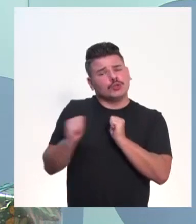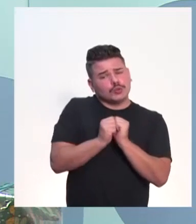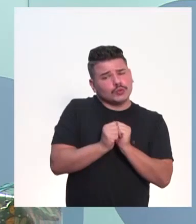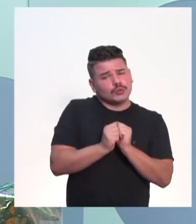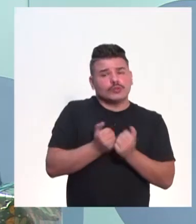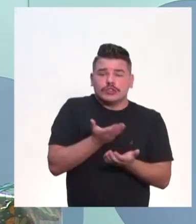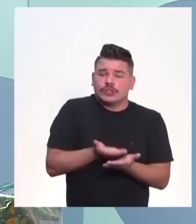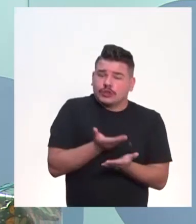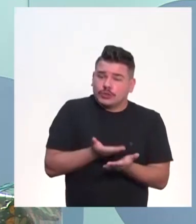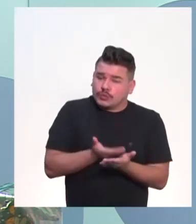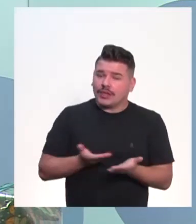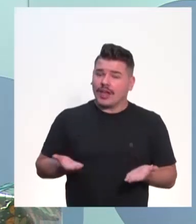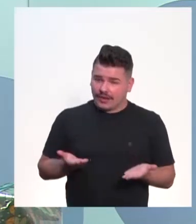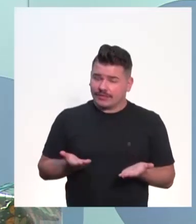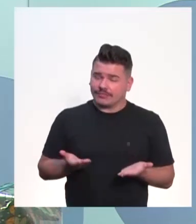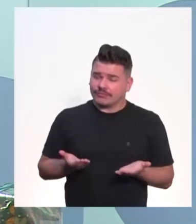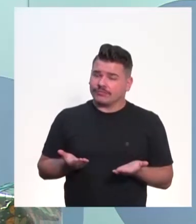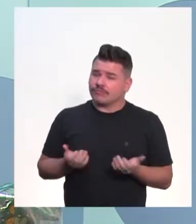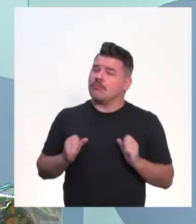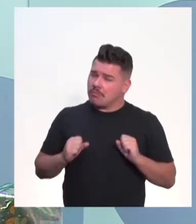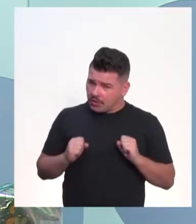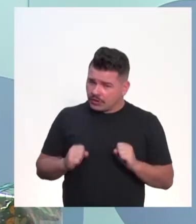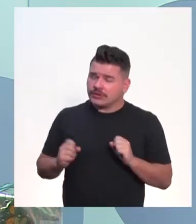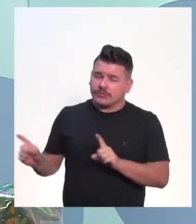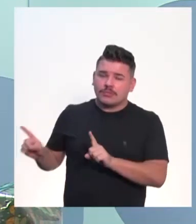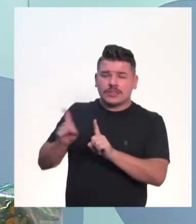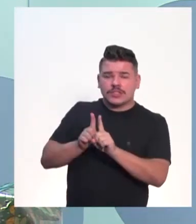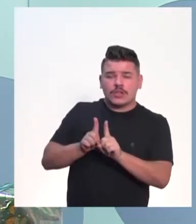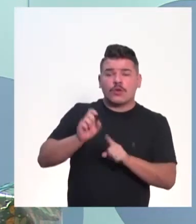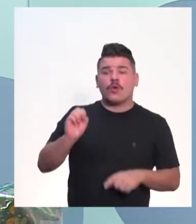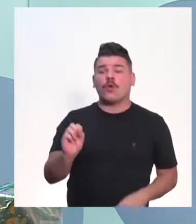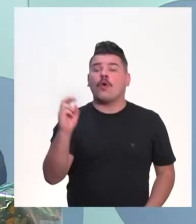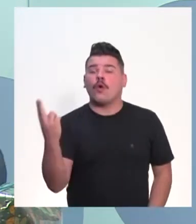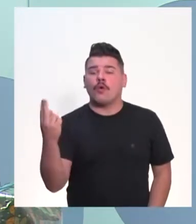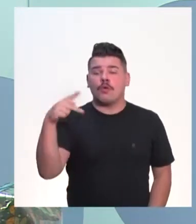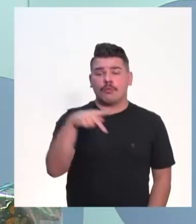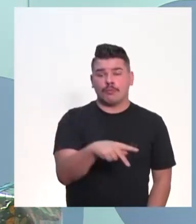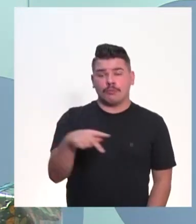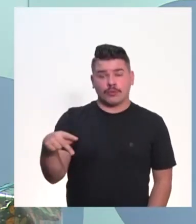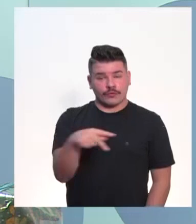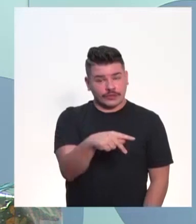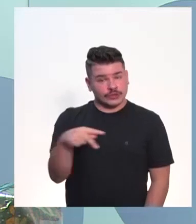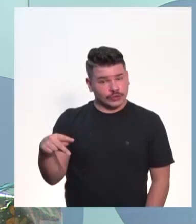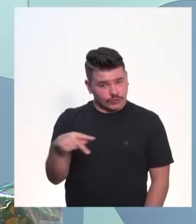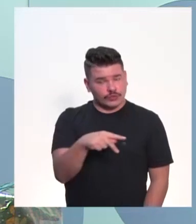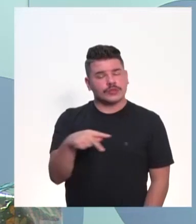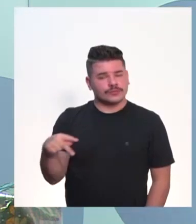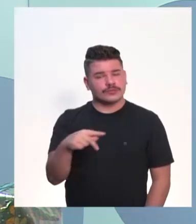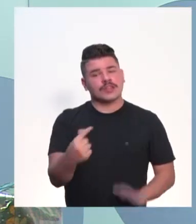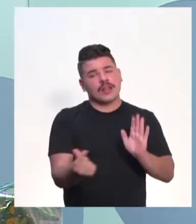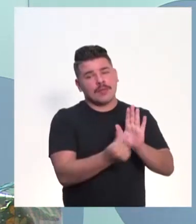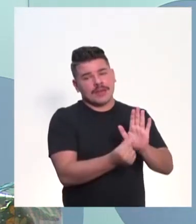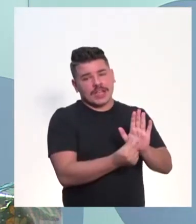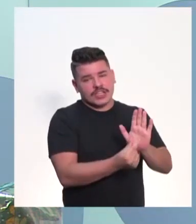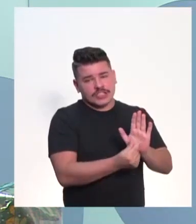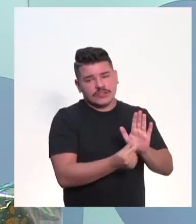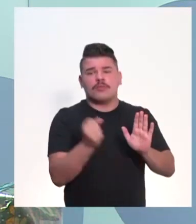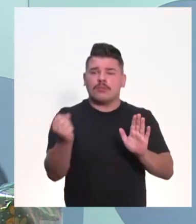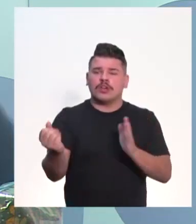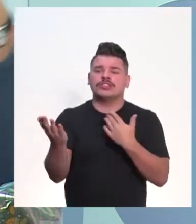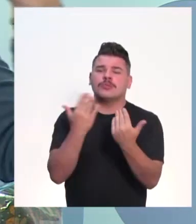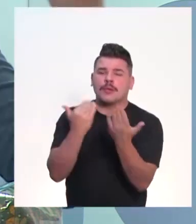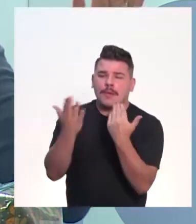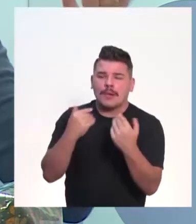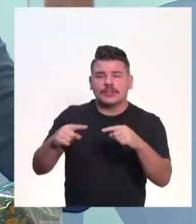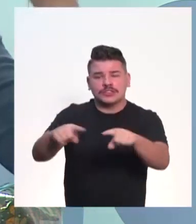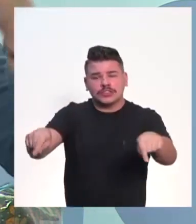estudo, e o meu parceiro de estudo também pode ser o meu professor através de ferramentas digitais. Então, o chat do centro de